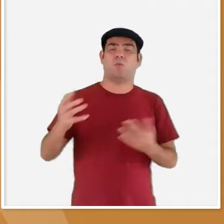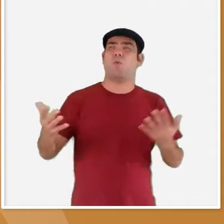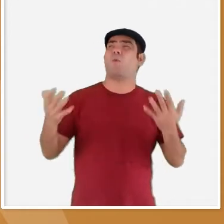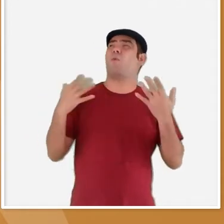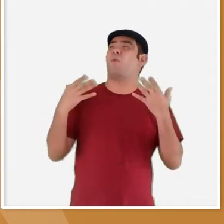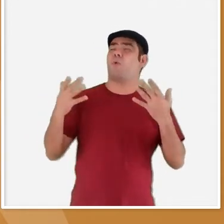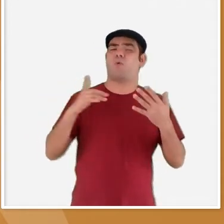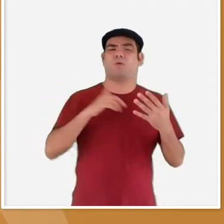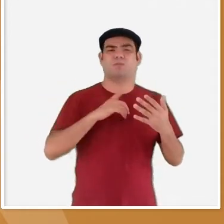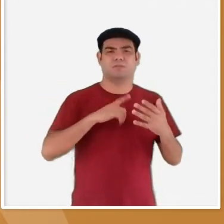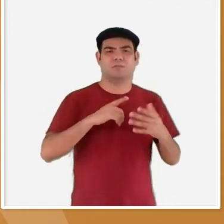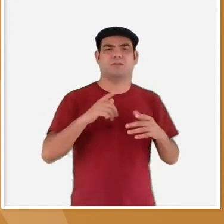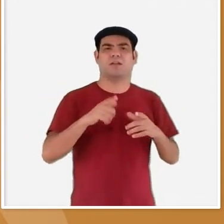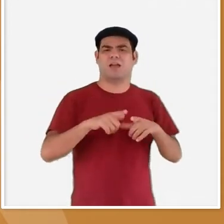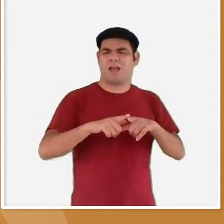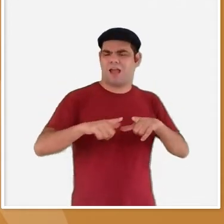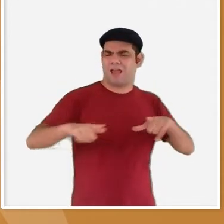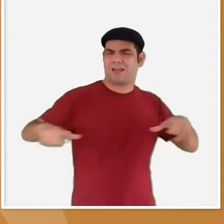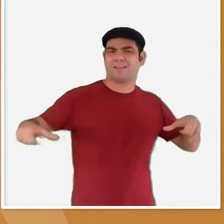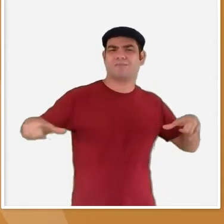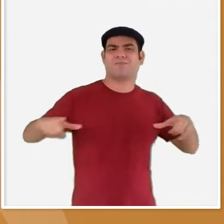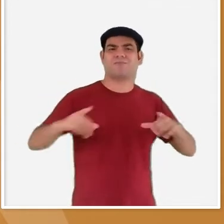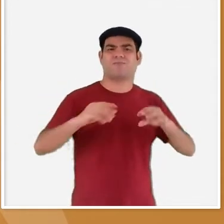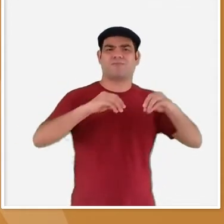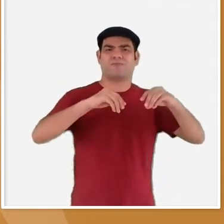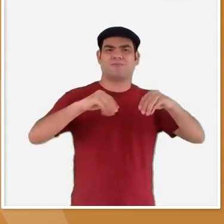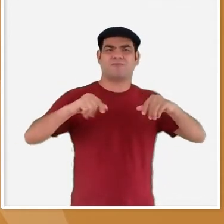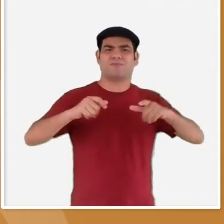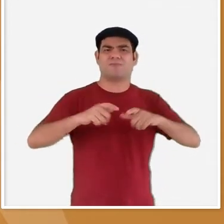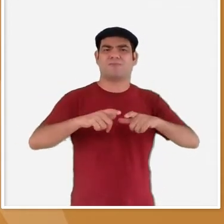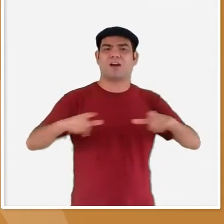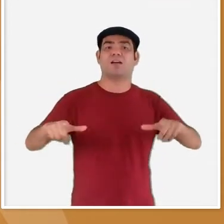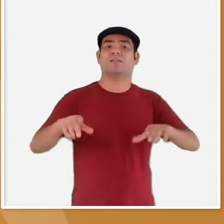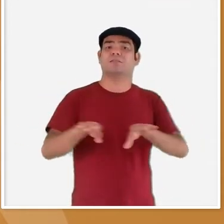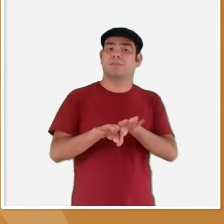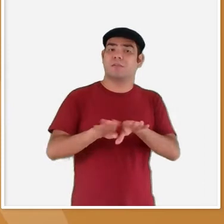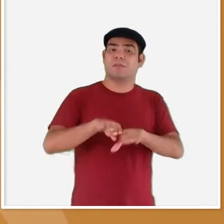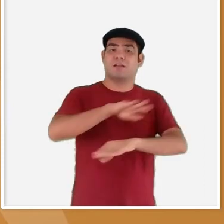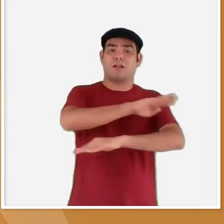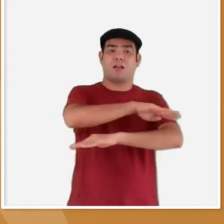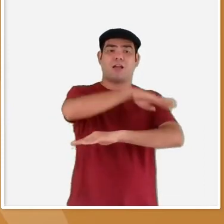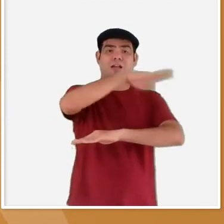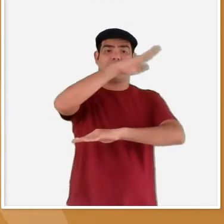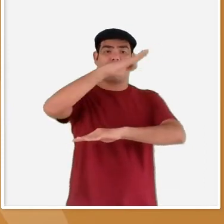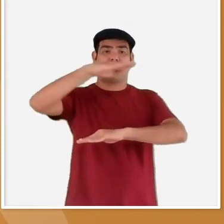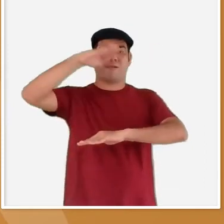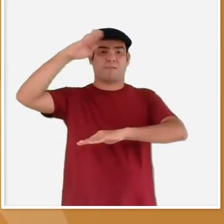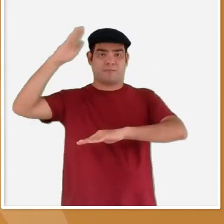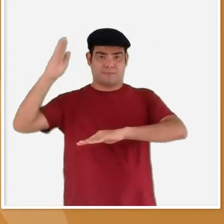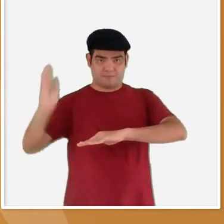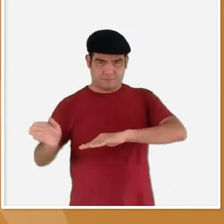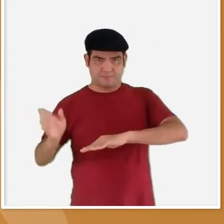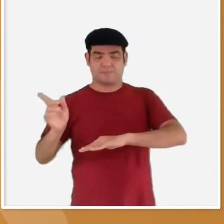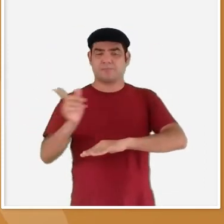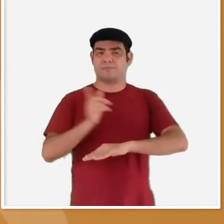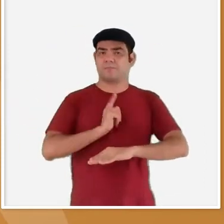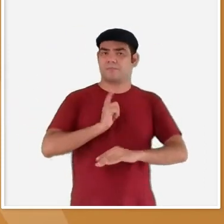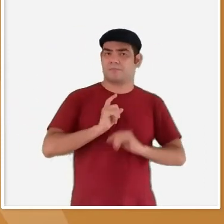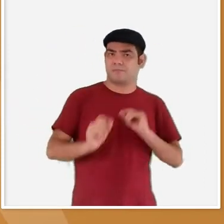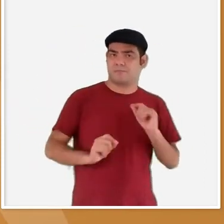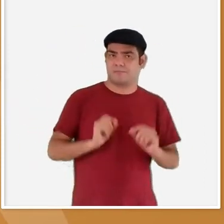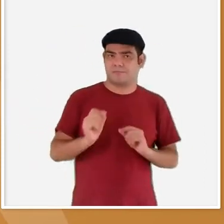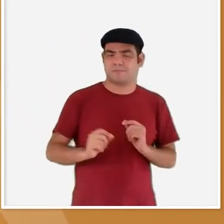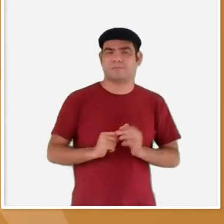clima muito seco. Nas áreas de clima de montanha ou regiões montanhosas, nós vamos identificar principalmente nas áreas do